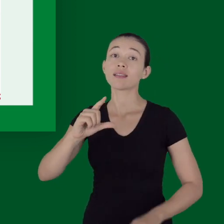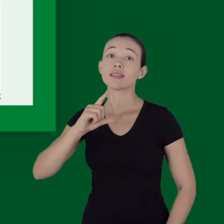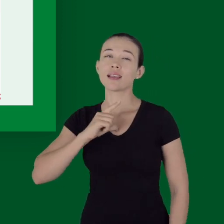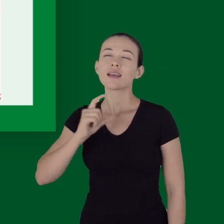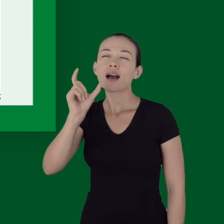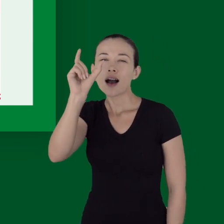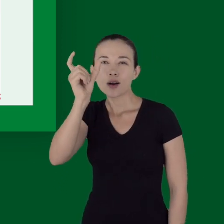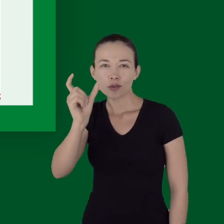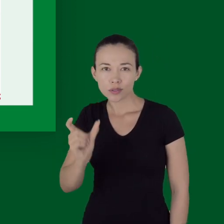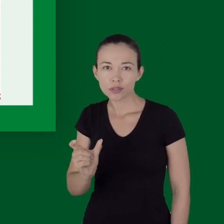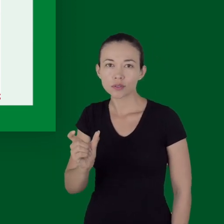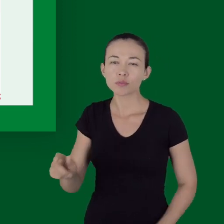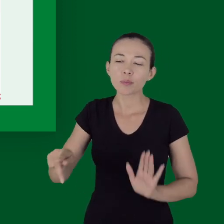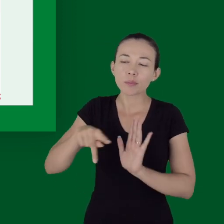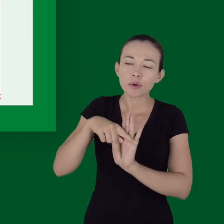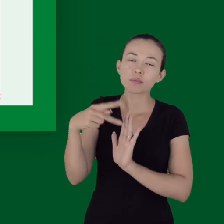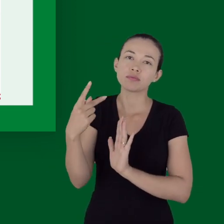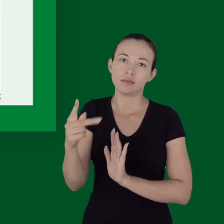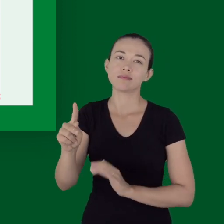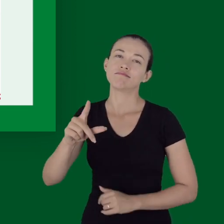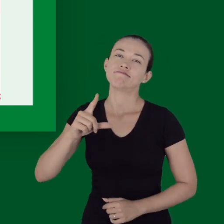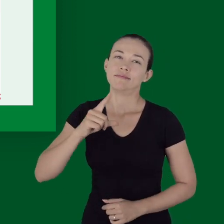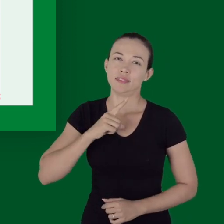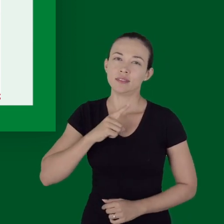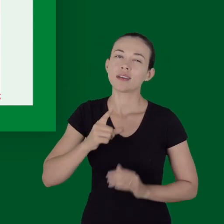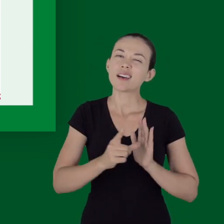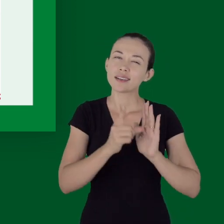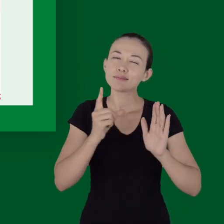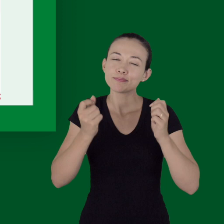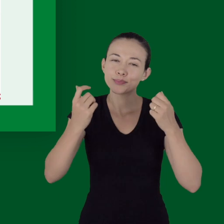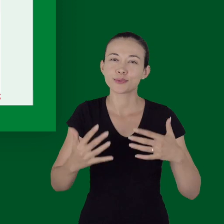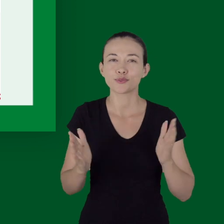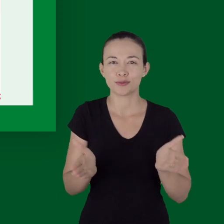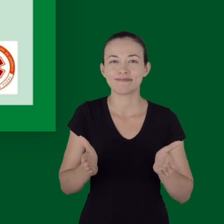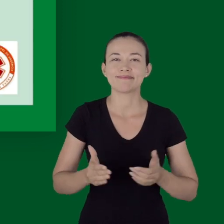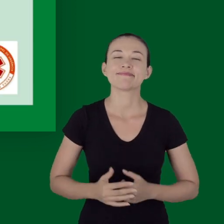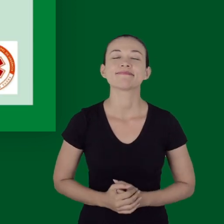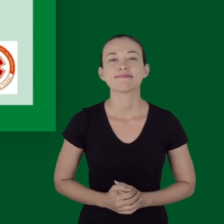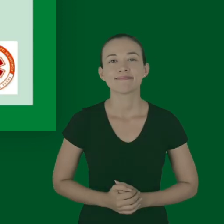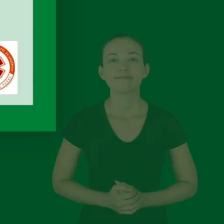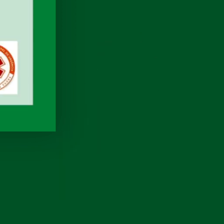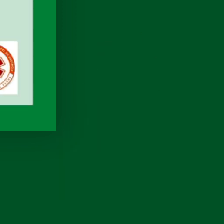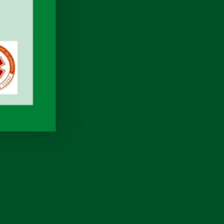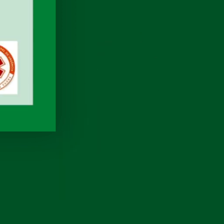a FA, e vai ter um algoritmo específico da FA que a gente já comentou.